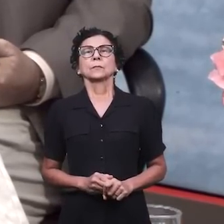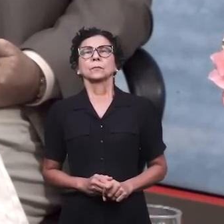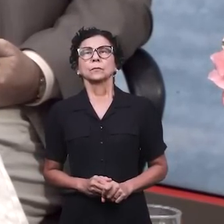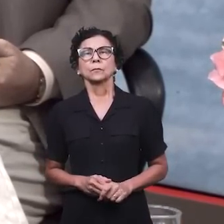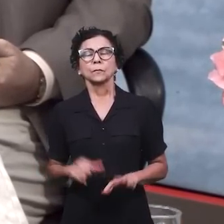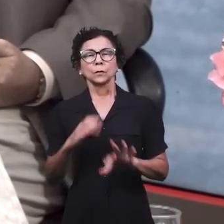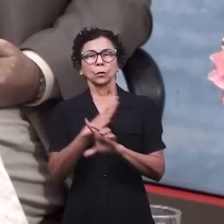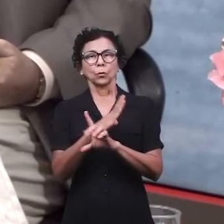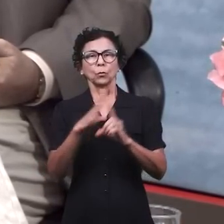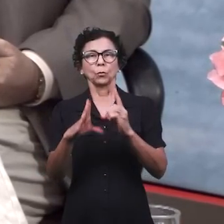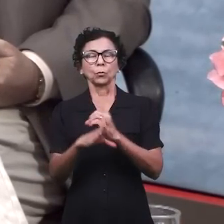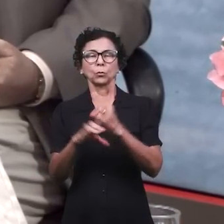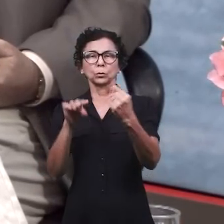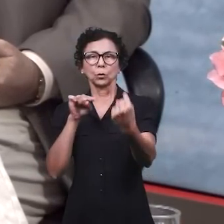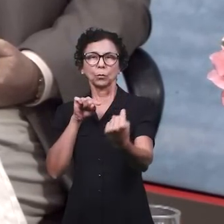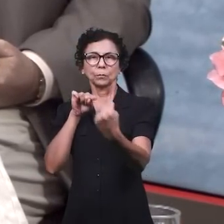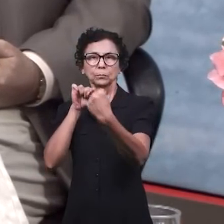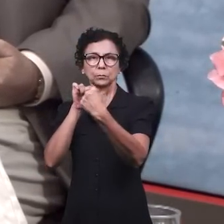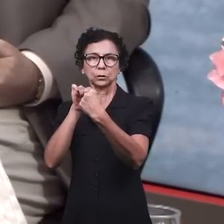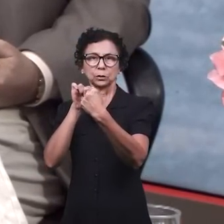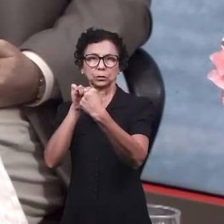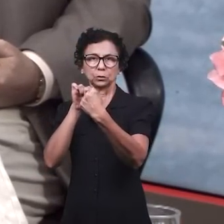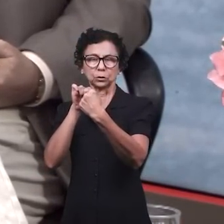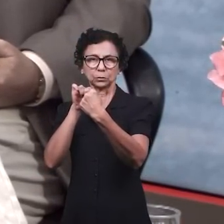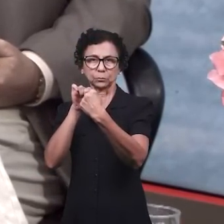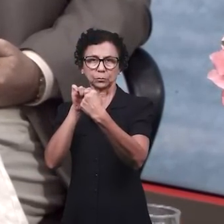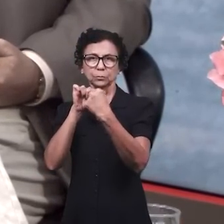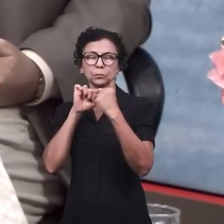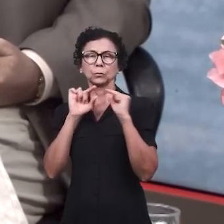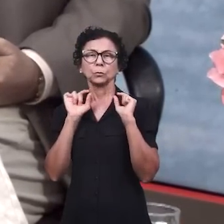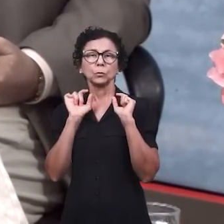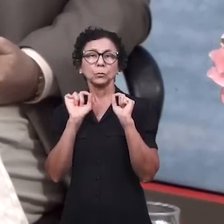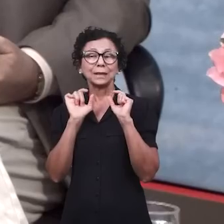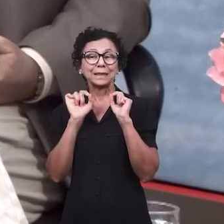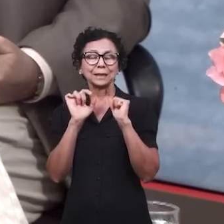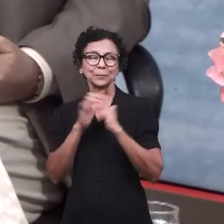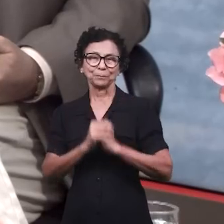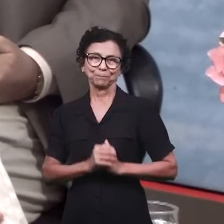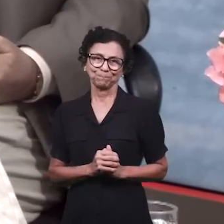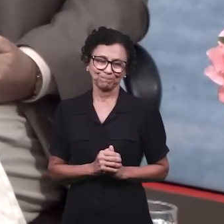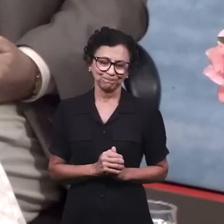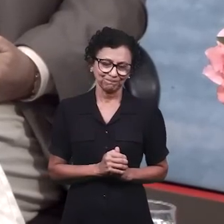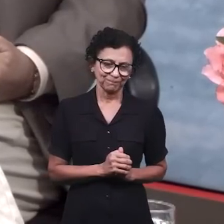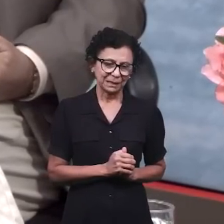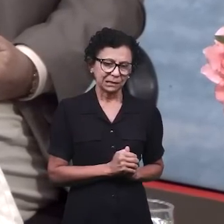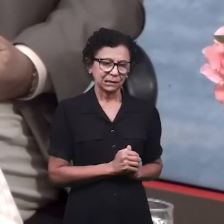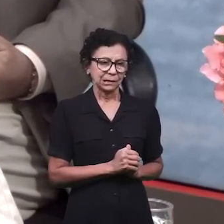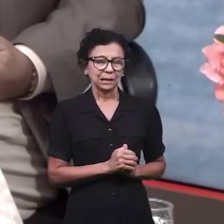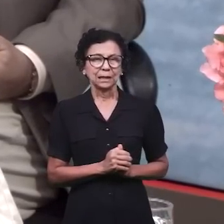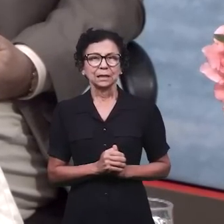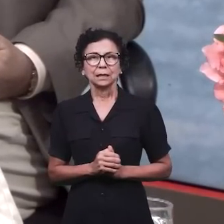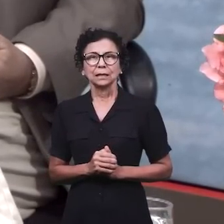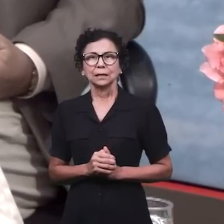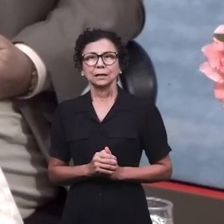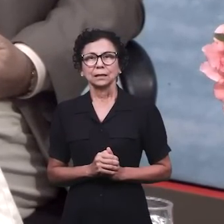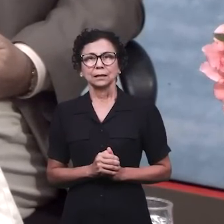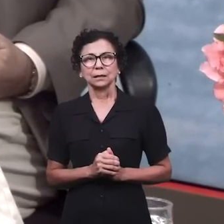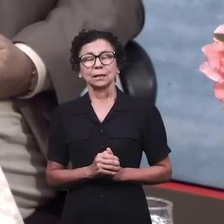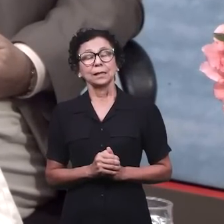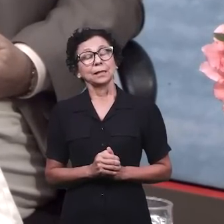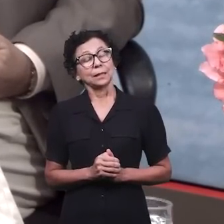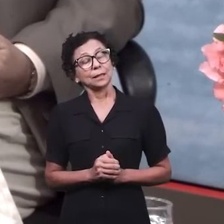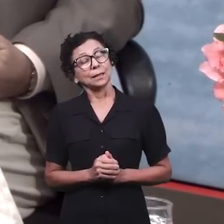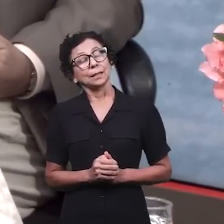objetivo, atingir esse público que você acabou de colocar, exatamente isso, precisamente isso, e ele tem um forte